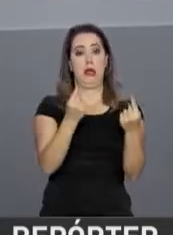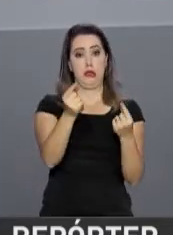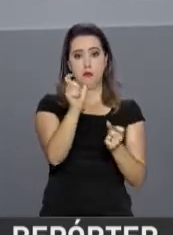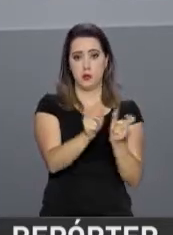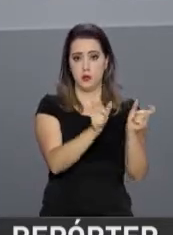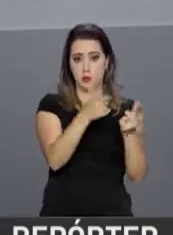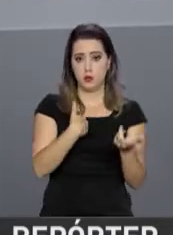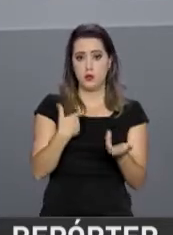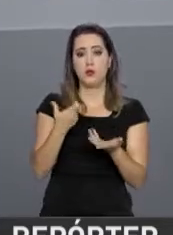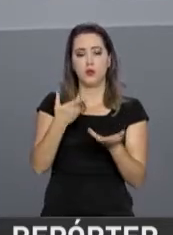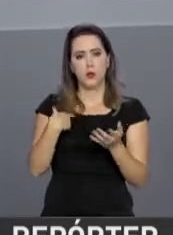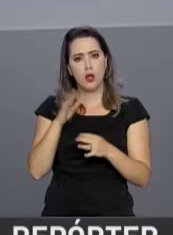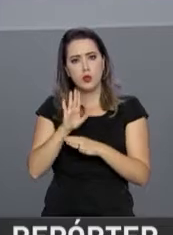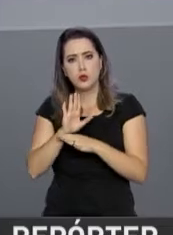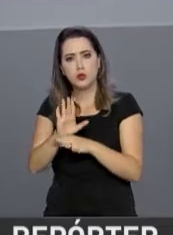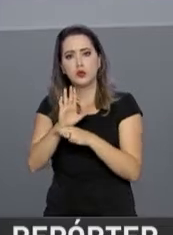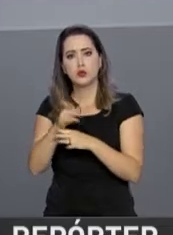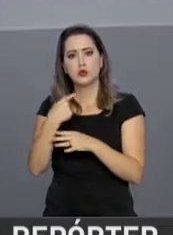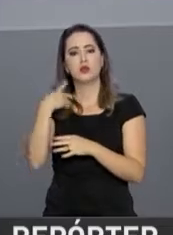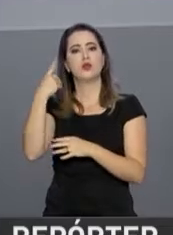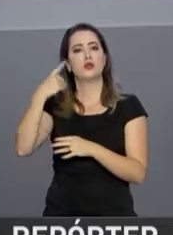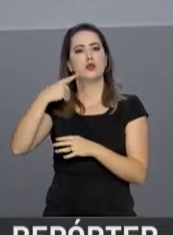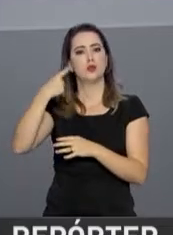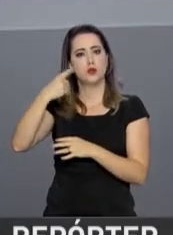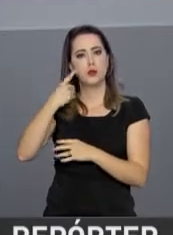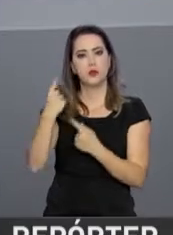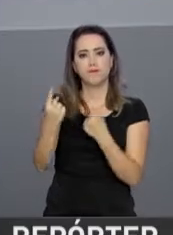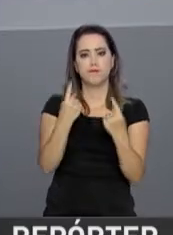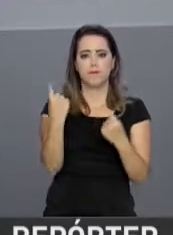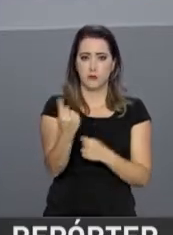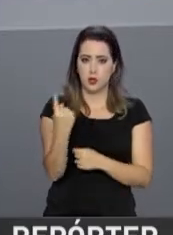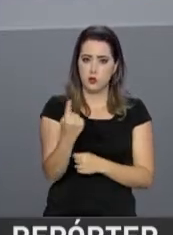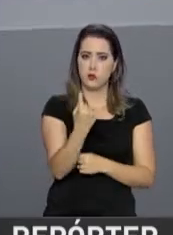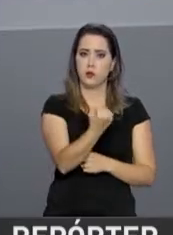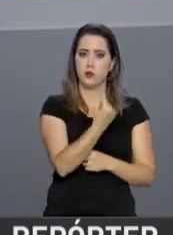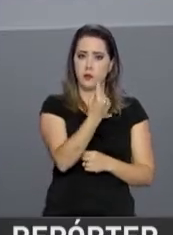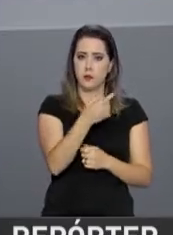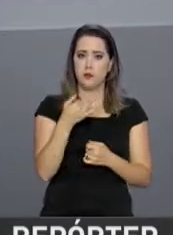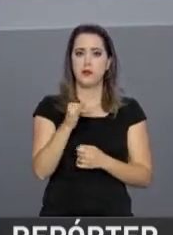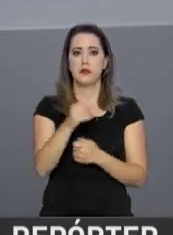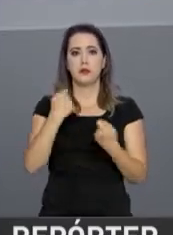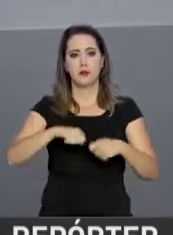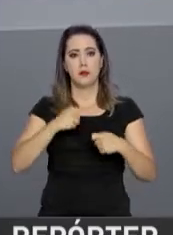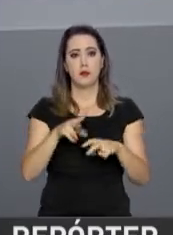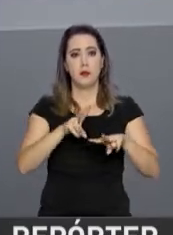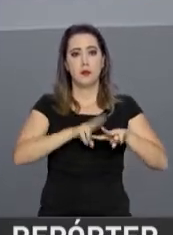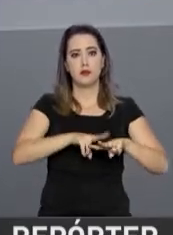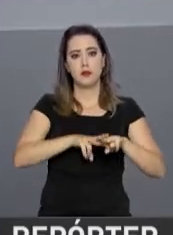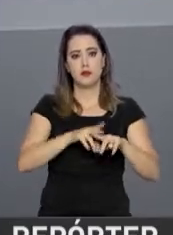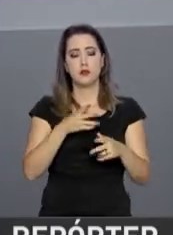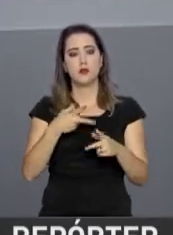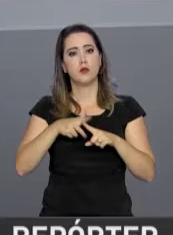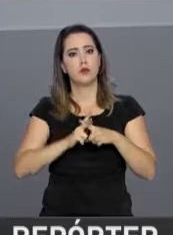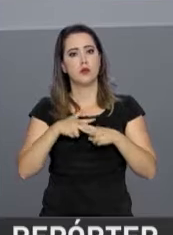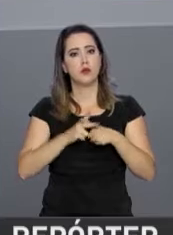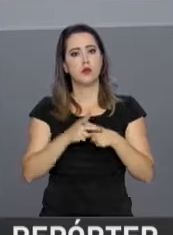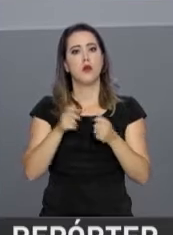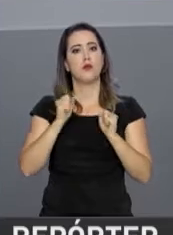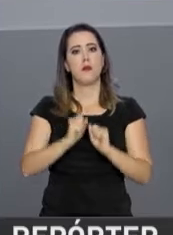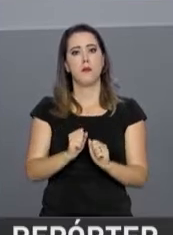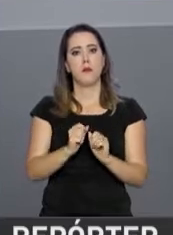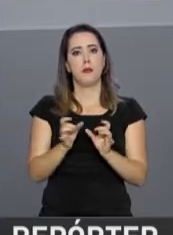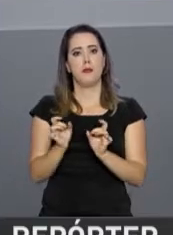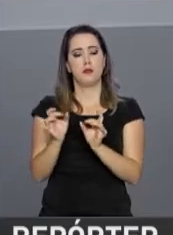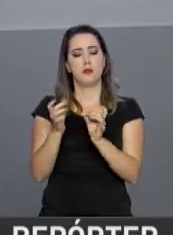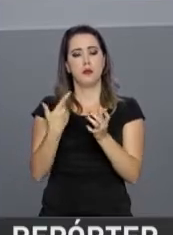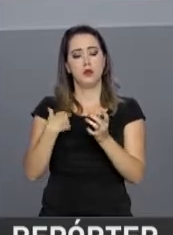preso receberia suporte e assistência jurídica individual e nos casos devidos às prisões seriam revistas e viabilizar